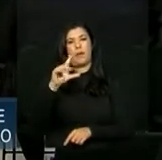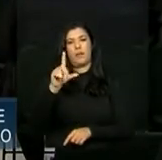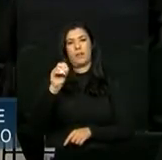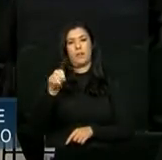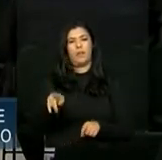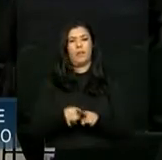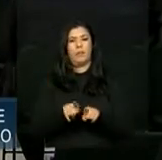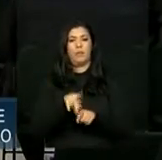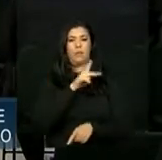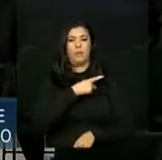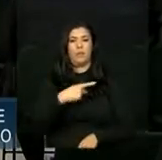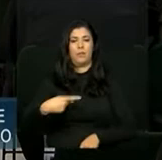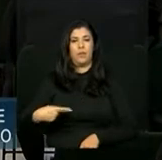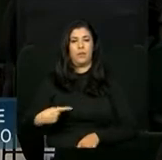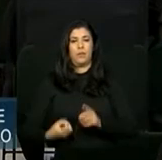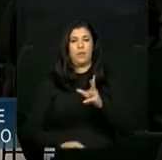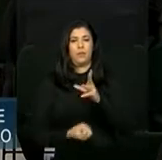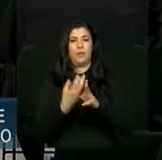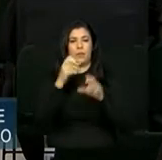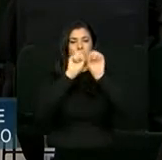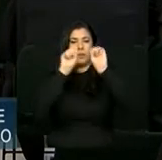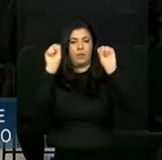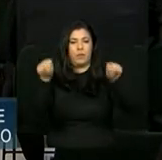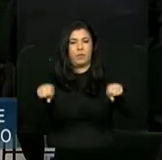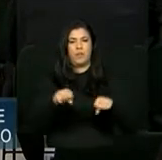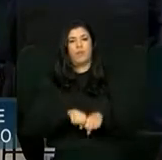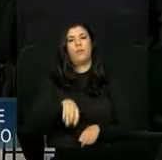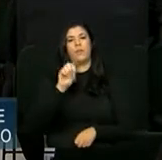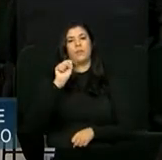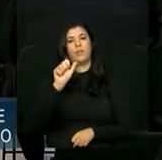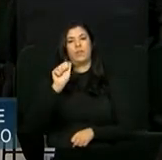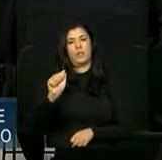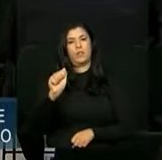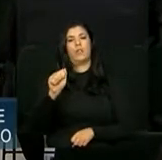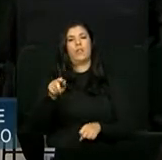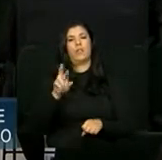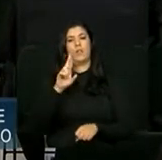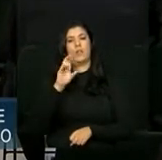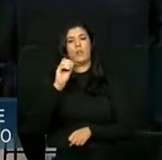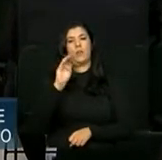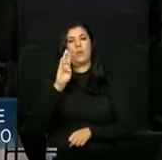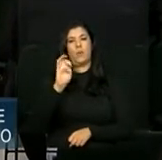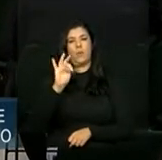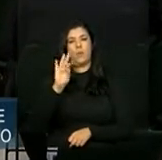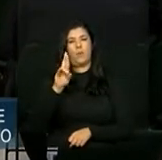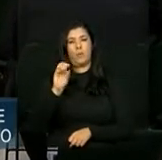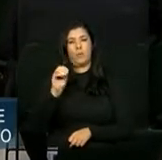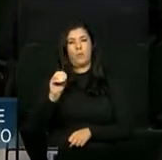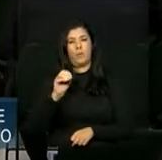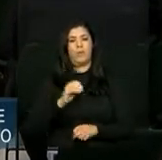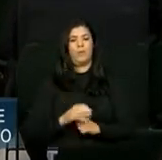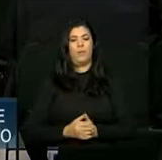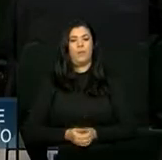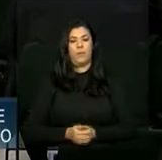presidente do sistema produtor São Lourenço s.a. senhor Roberto 21